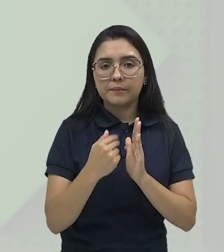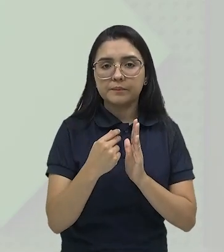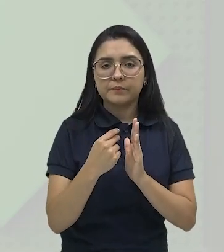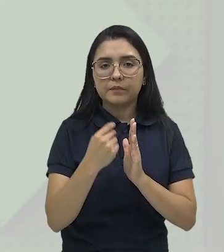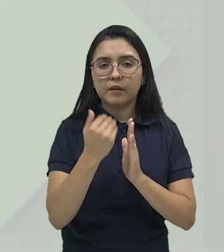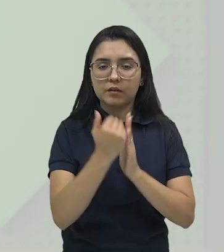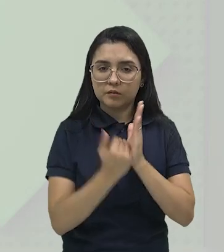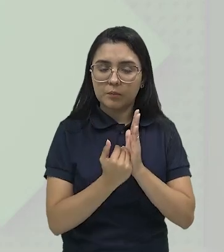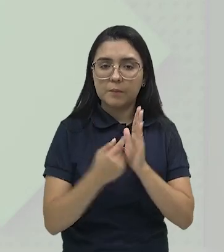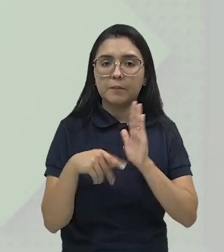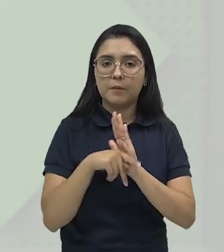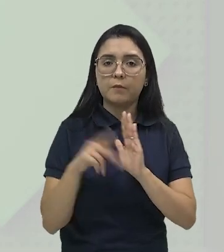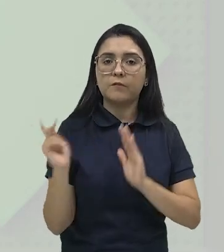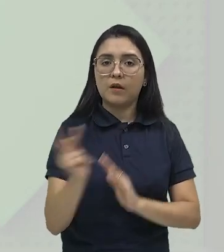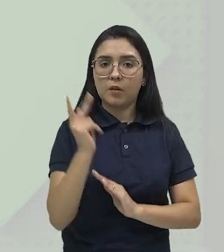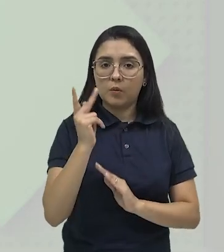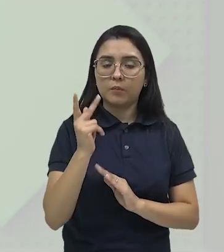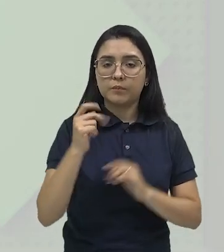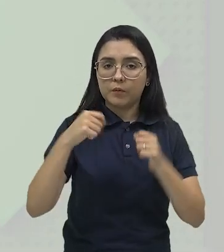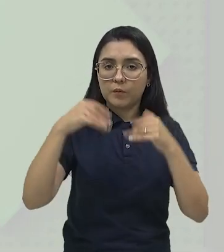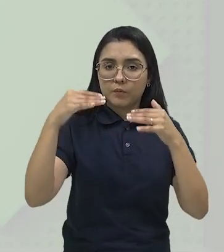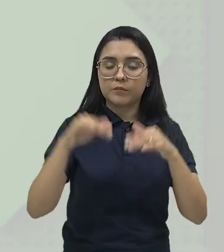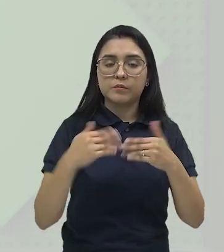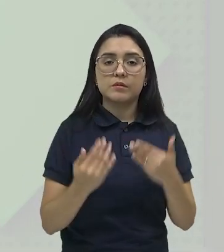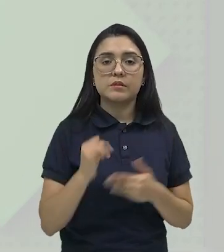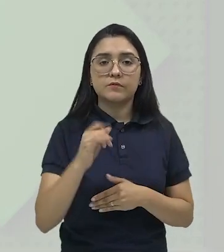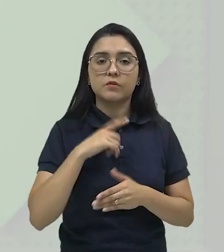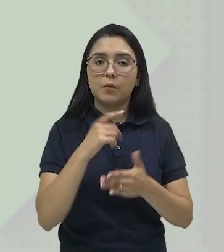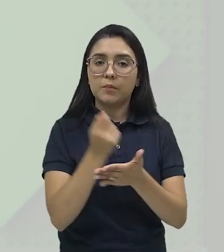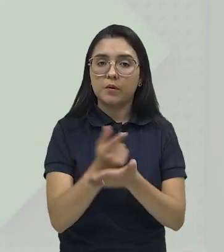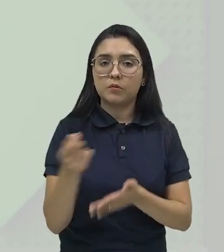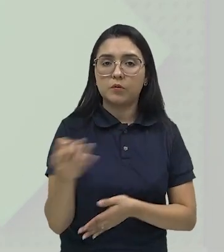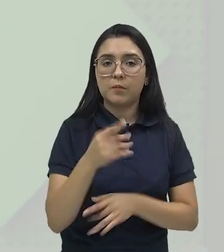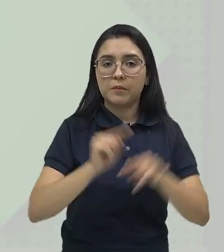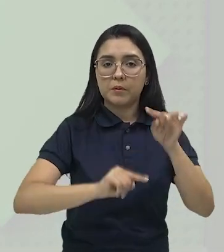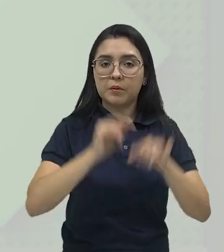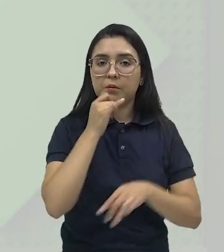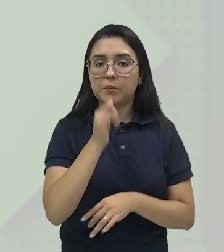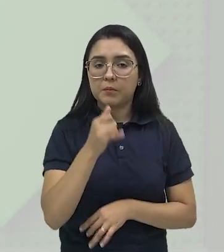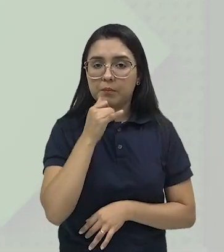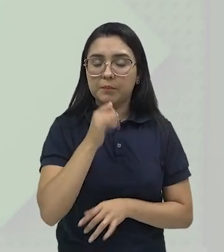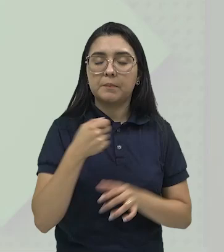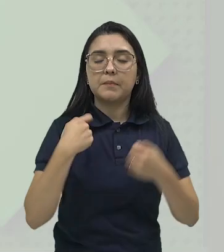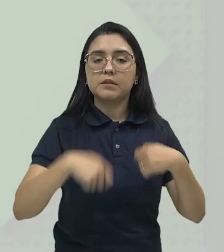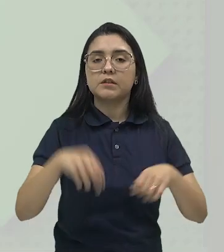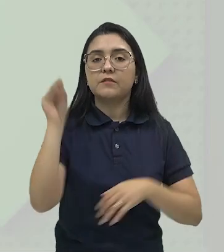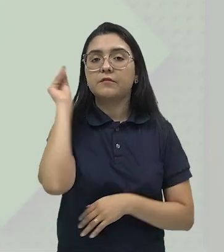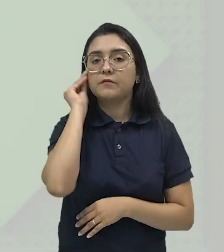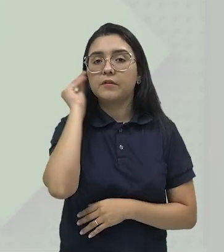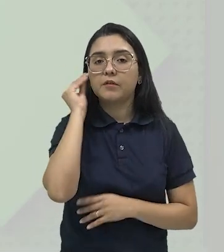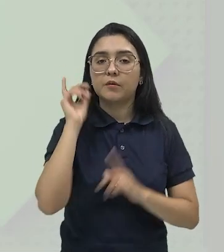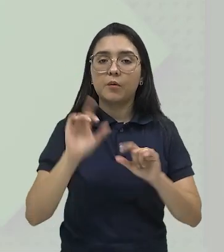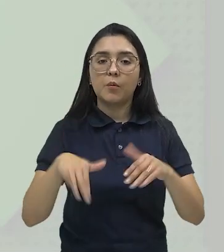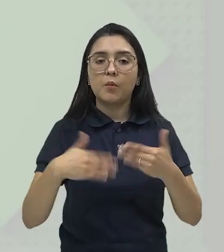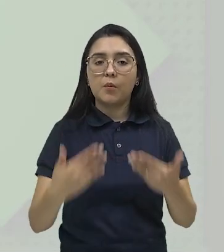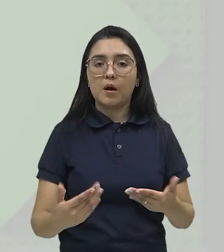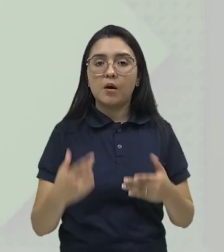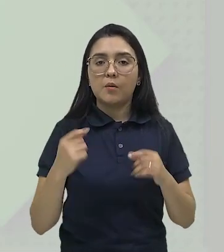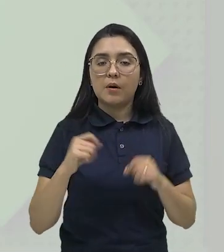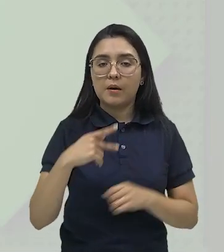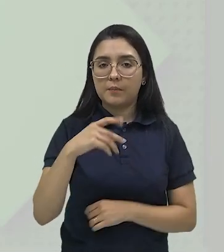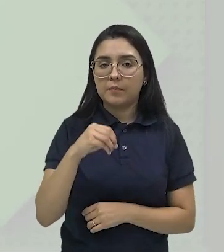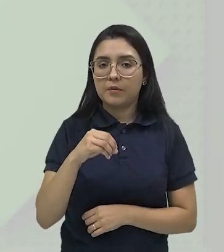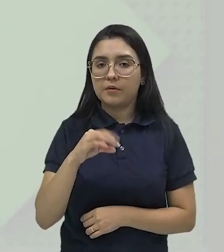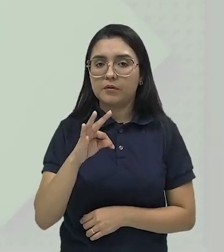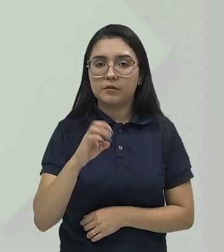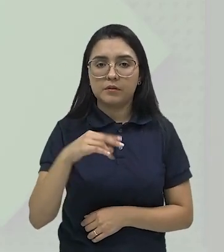sua casa. Então, quando você for adquirir um novo equipamento eletrônico, deve-se observar, né, a potência que ele